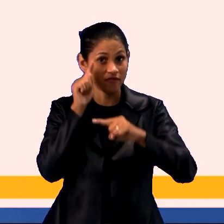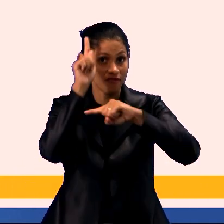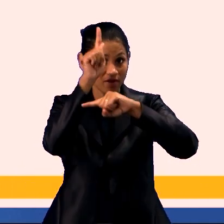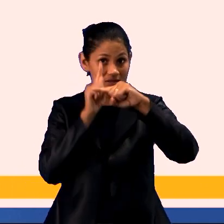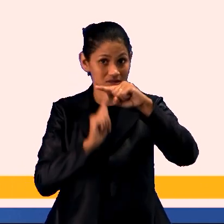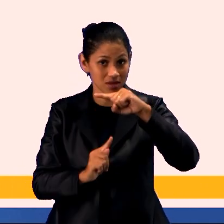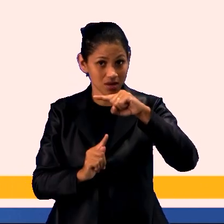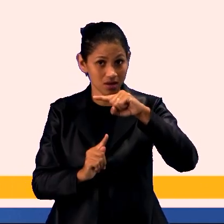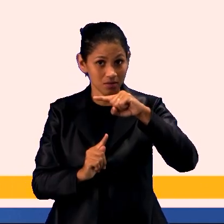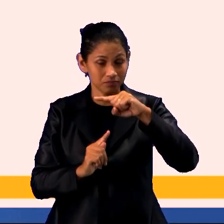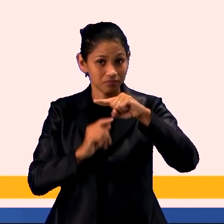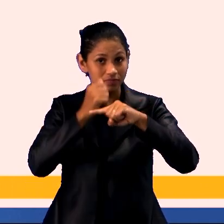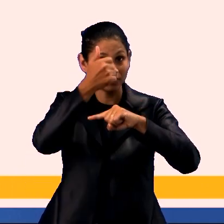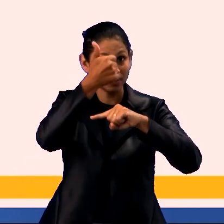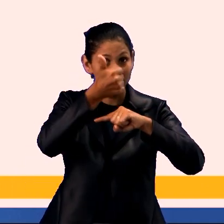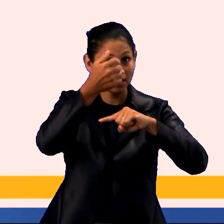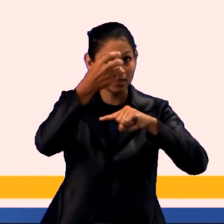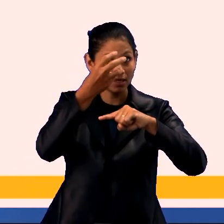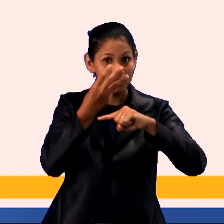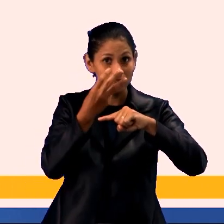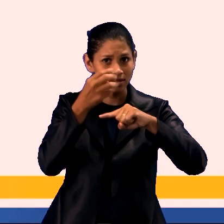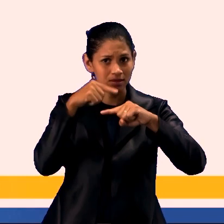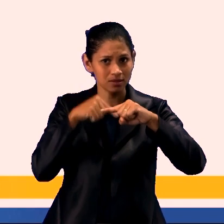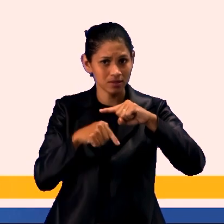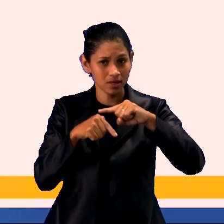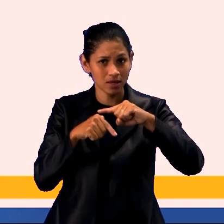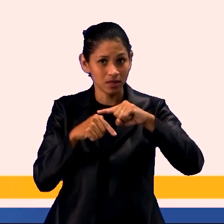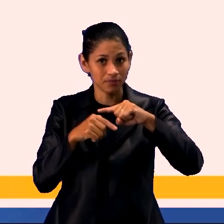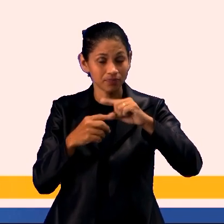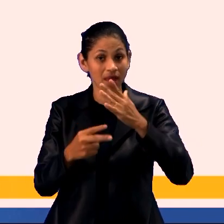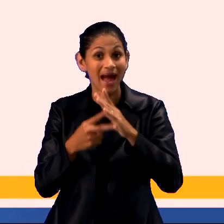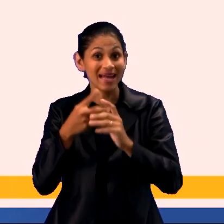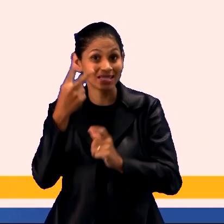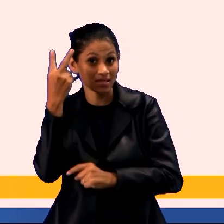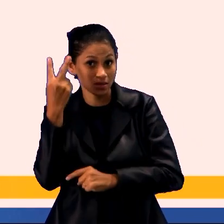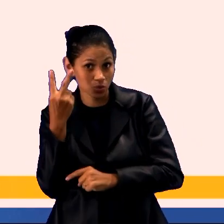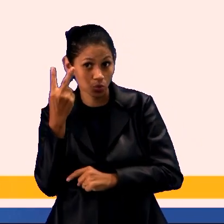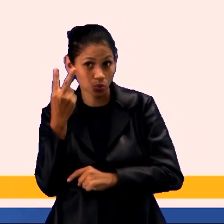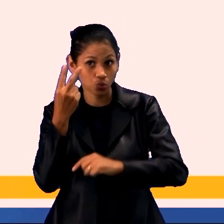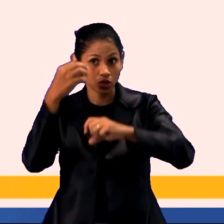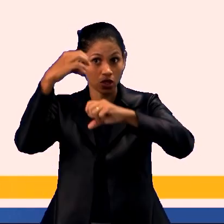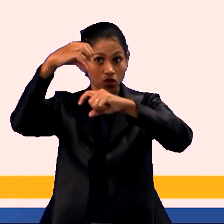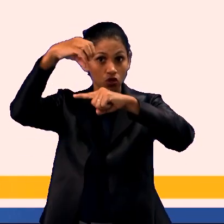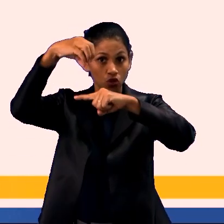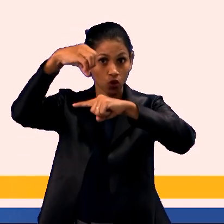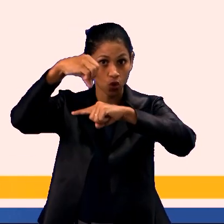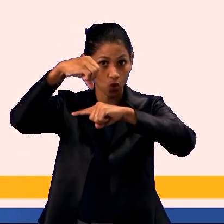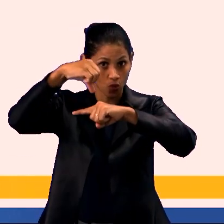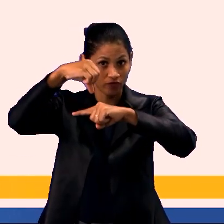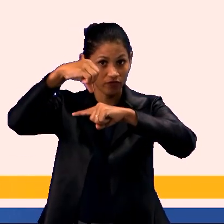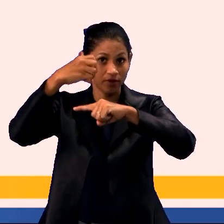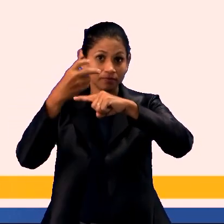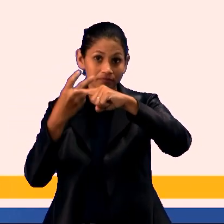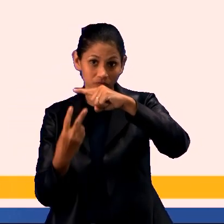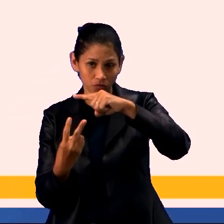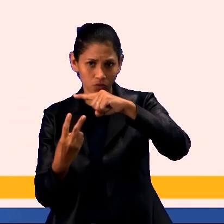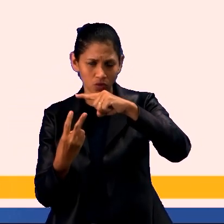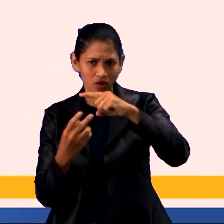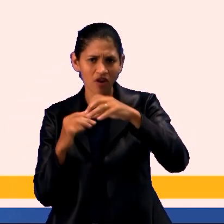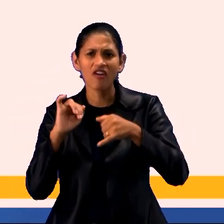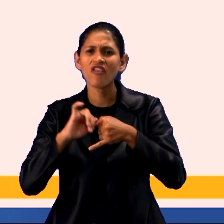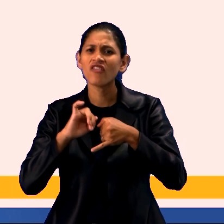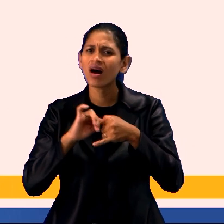primeira fração é 13 sétimos. E a segunda é 9,5. E aí, o que que você